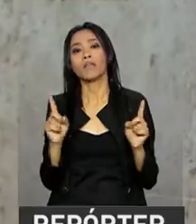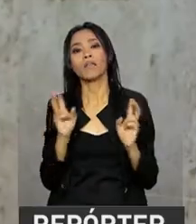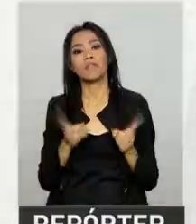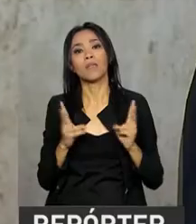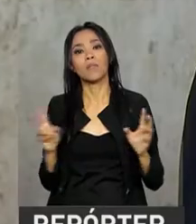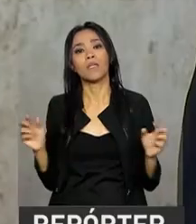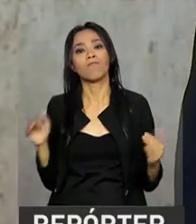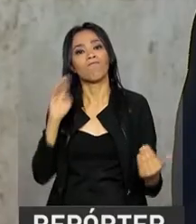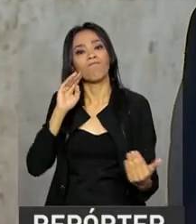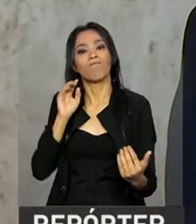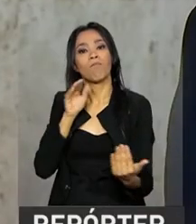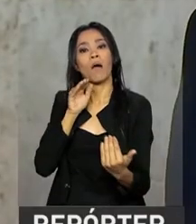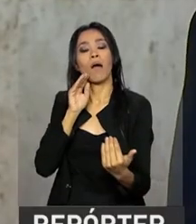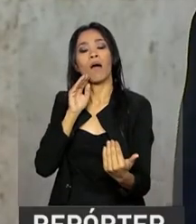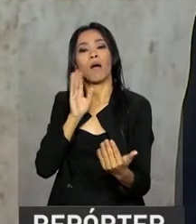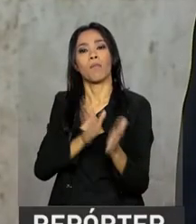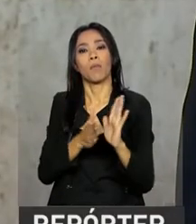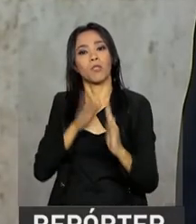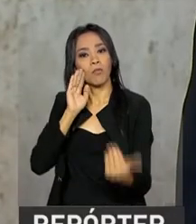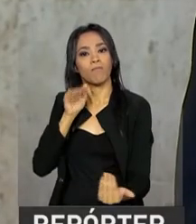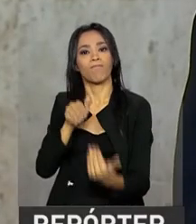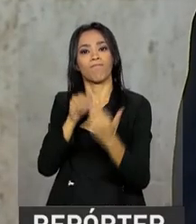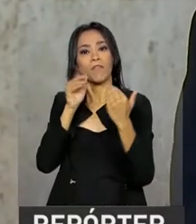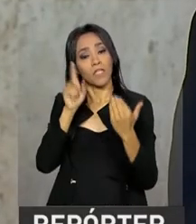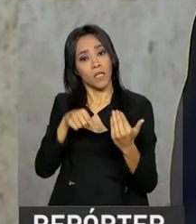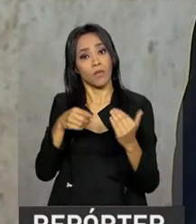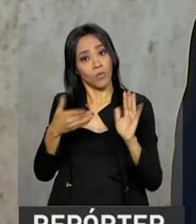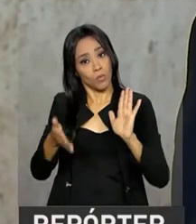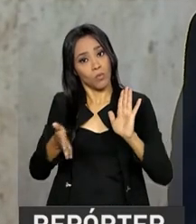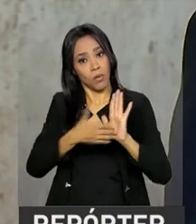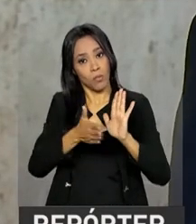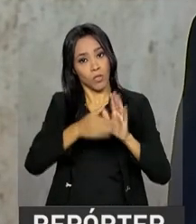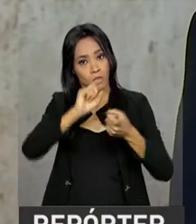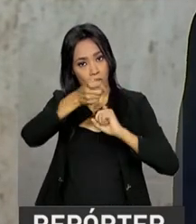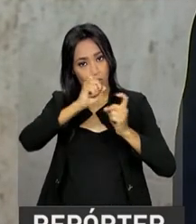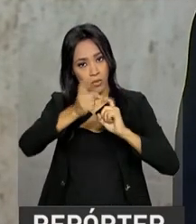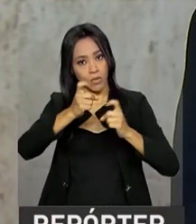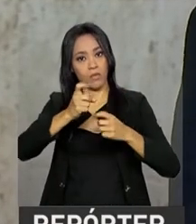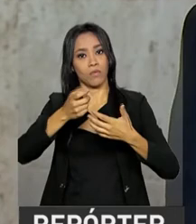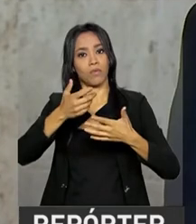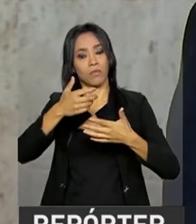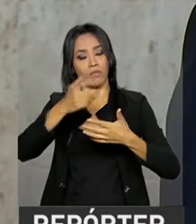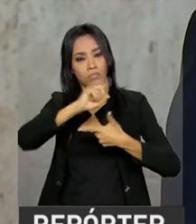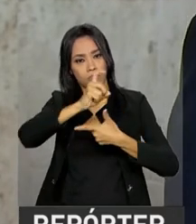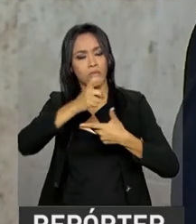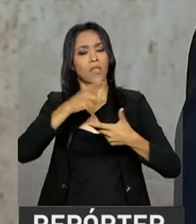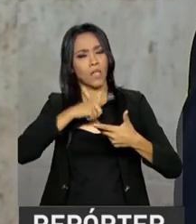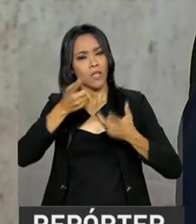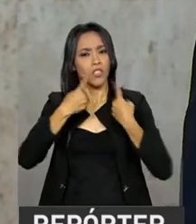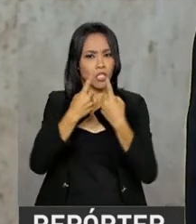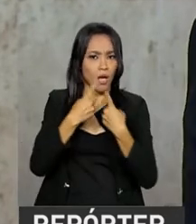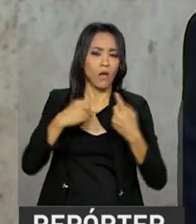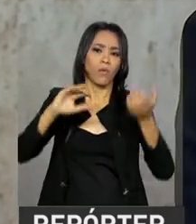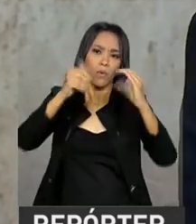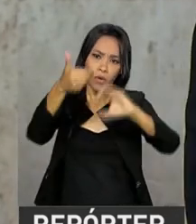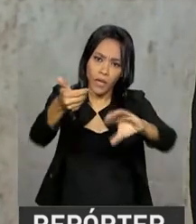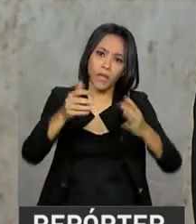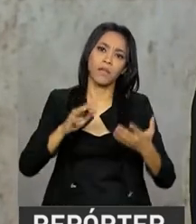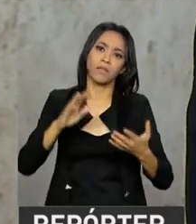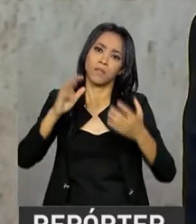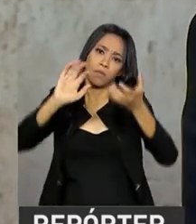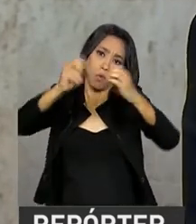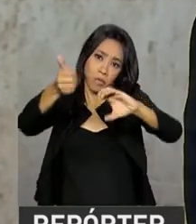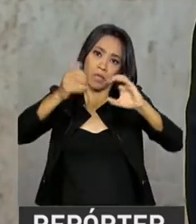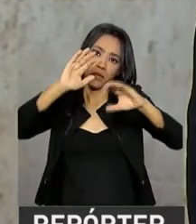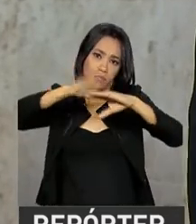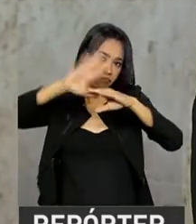harmonização proposta do o executivo é essa em que naturalmente um diálogo juntamente com o congresso naturalmente o congresso é totalmente soberano para